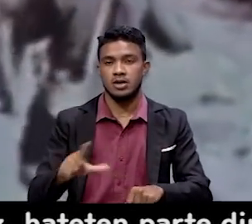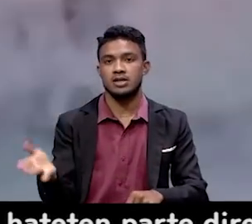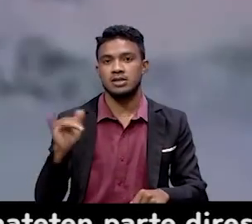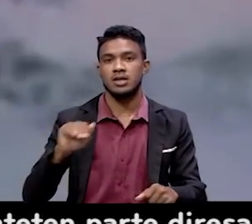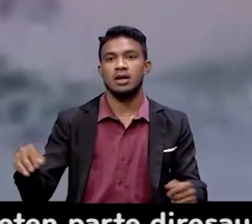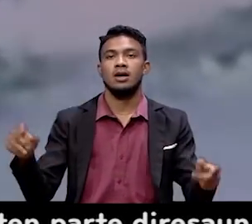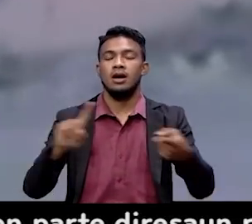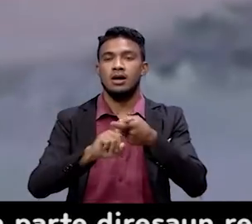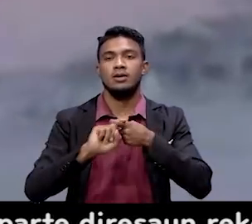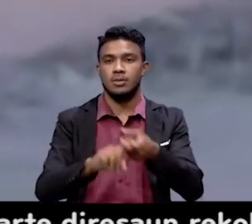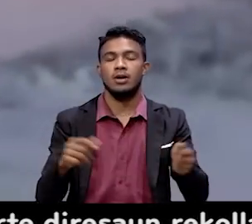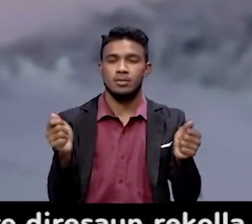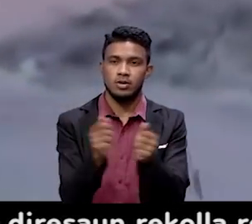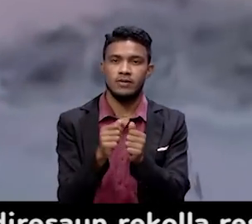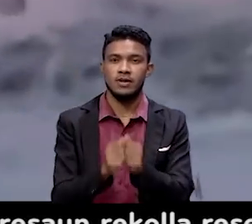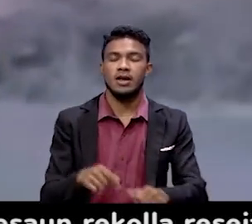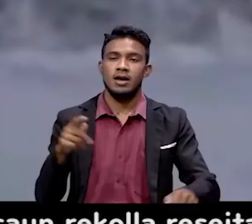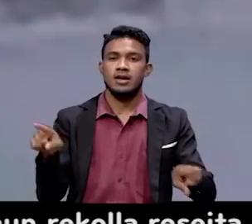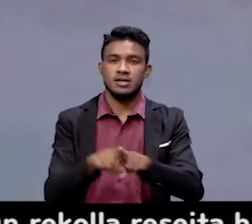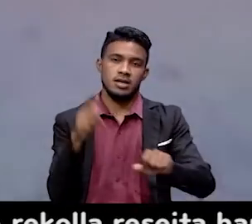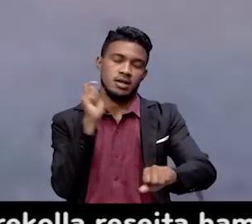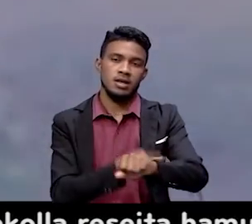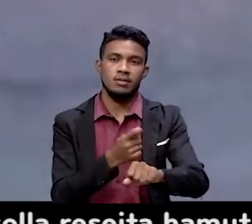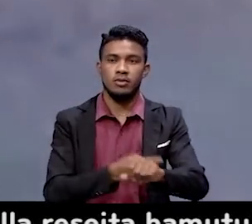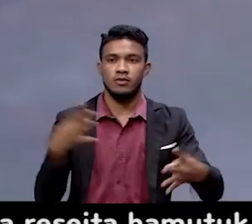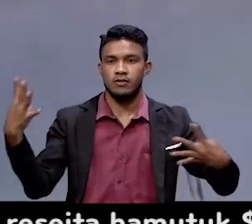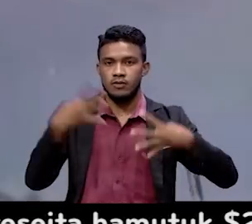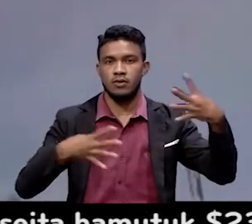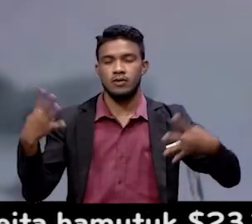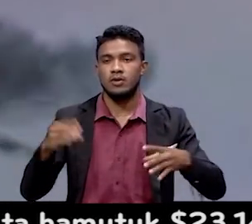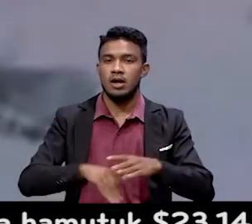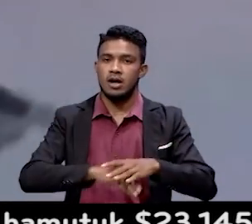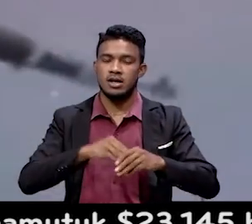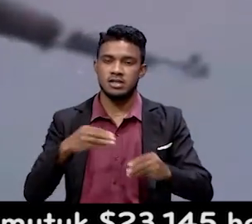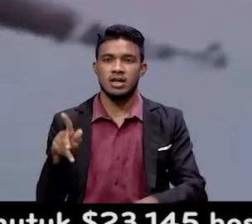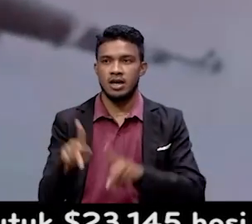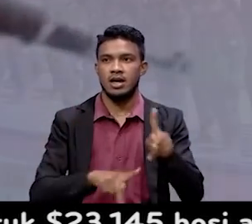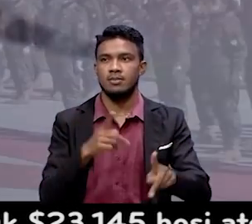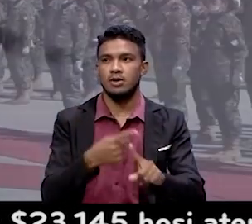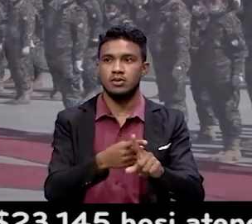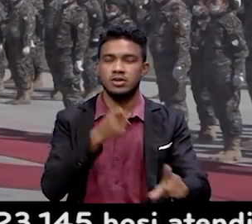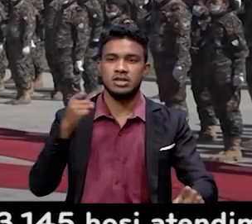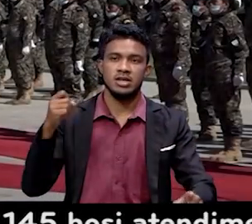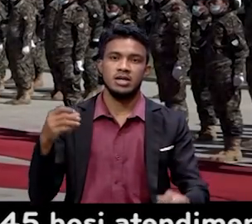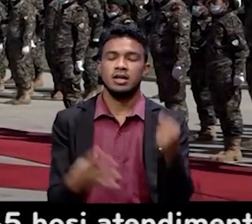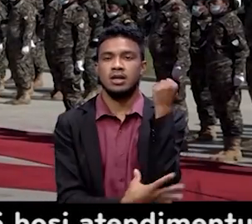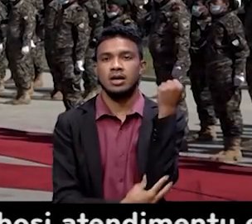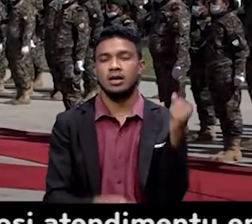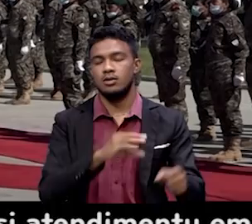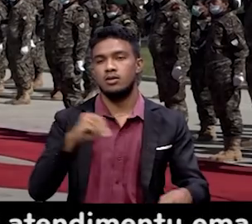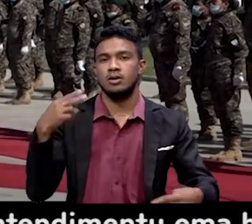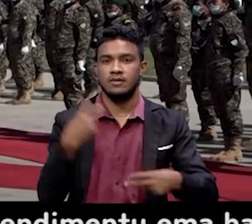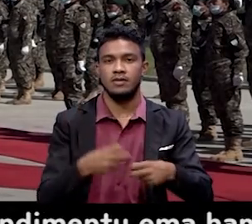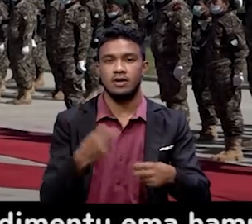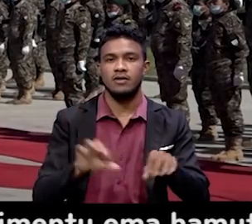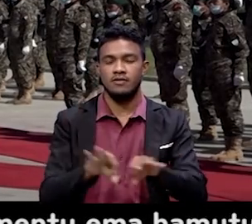fating hanesang ia tempo resistência, nune belhasai povo husi kiak no mukit. Família veterano